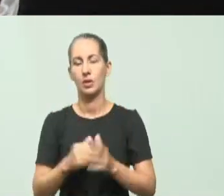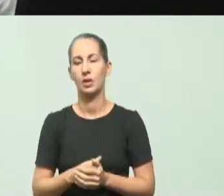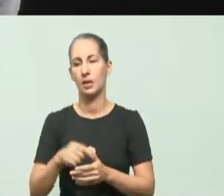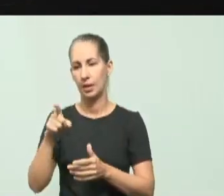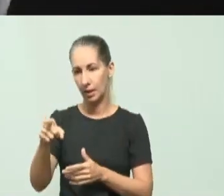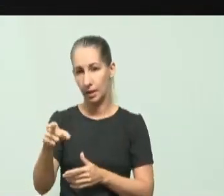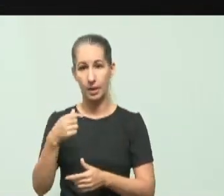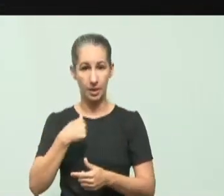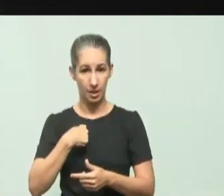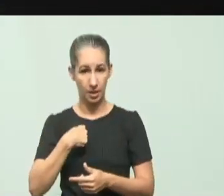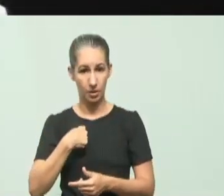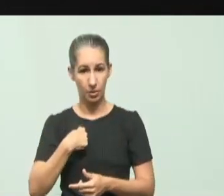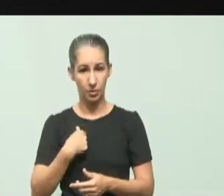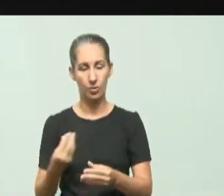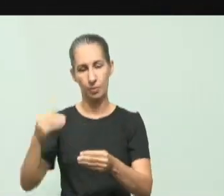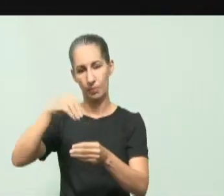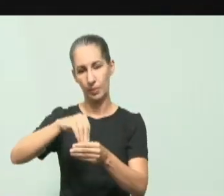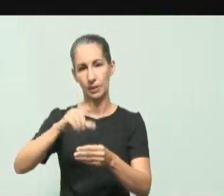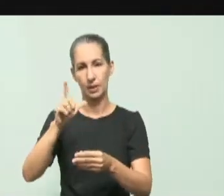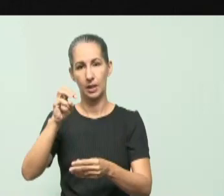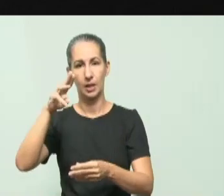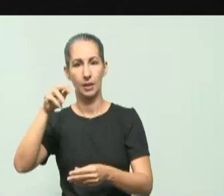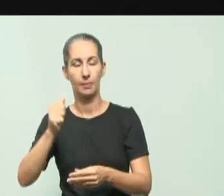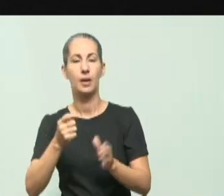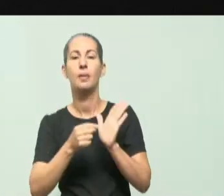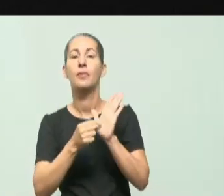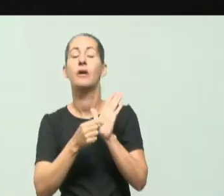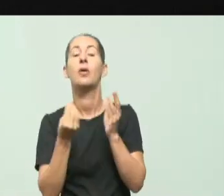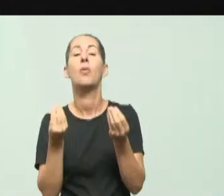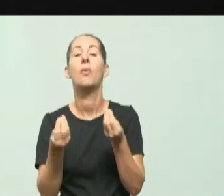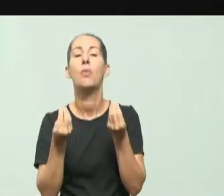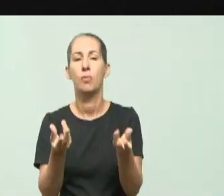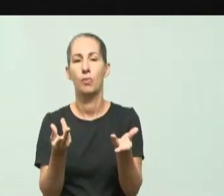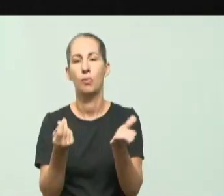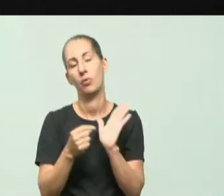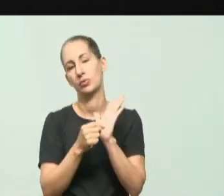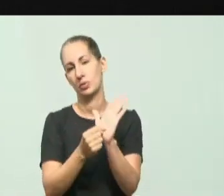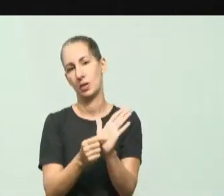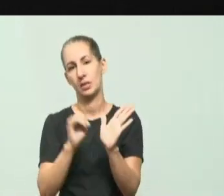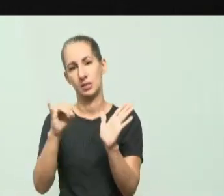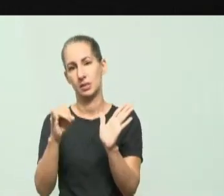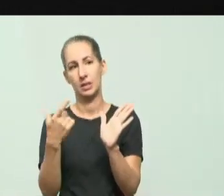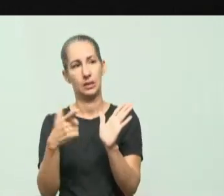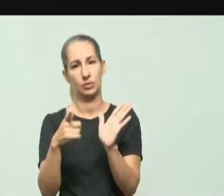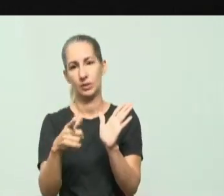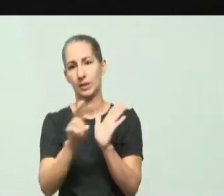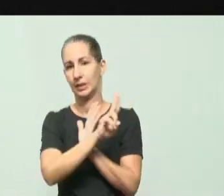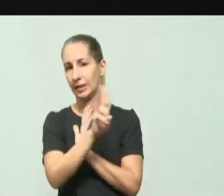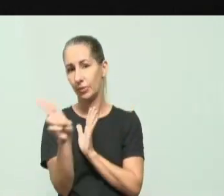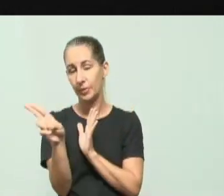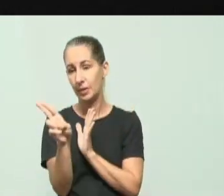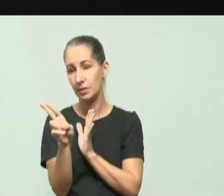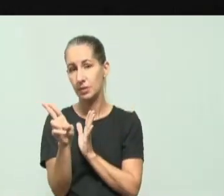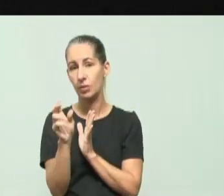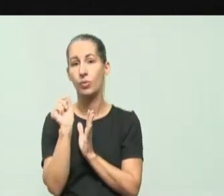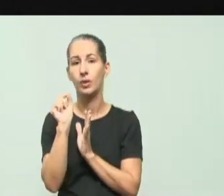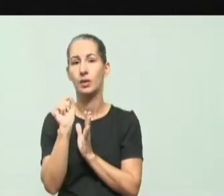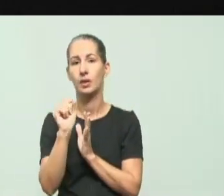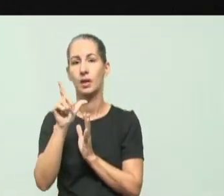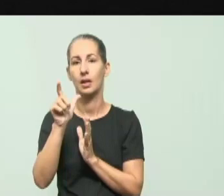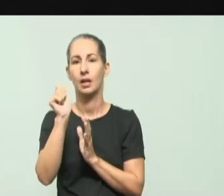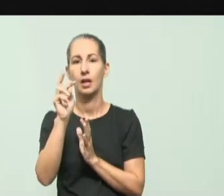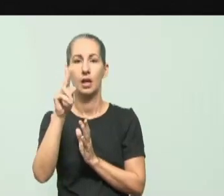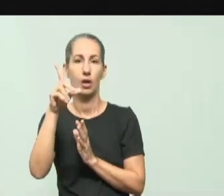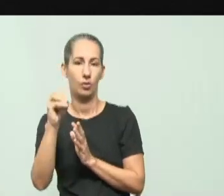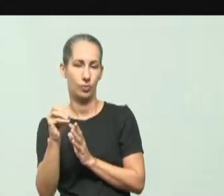lá, diz: eu sou parte do Beco da Lama. Como que ele vai comprovar que ele é parte do Beco da Lama se não tem nenhuma denominação do que é o Largo do Beco